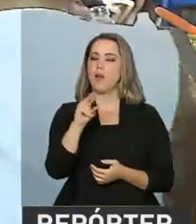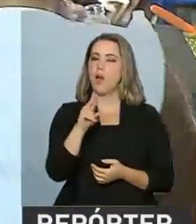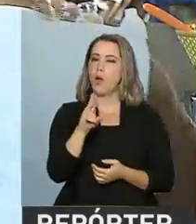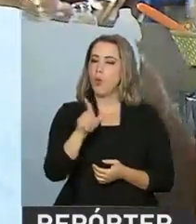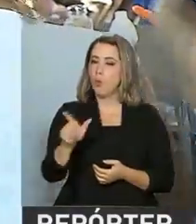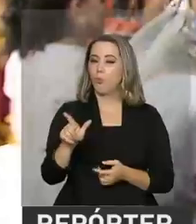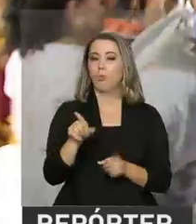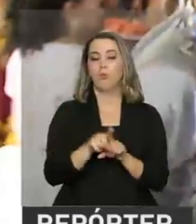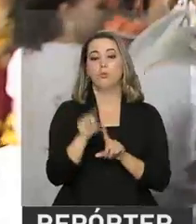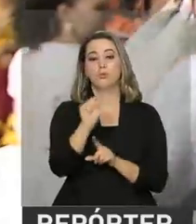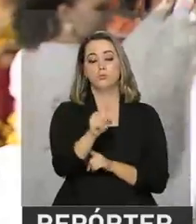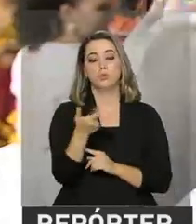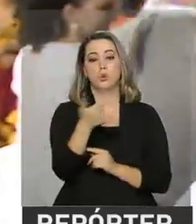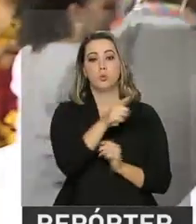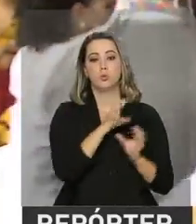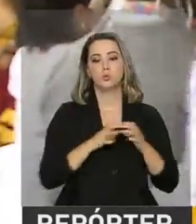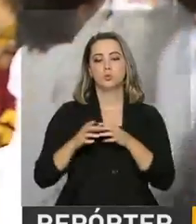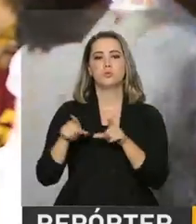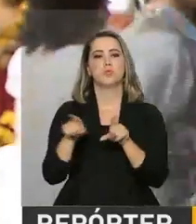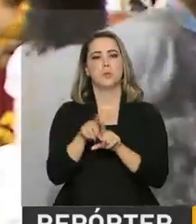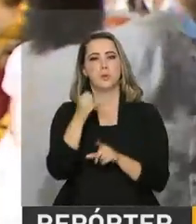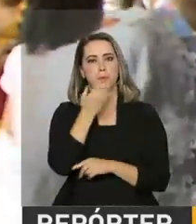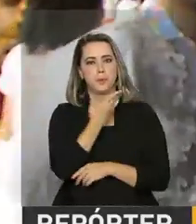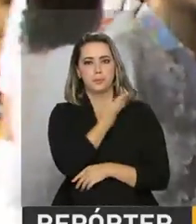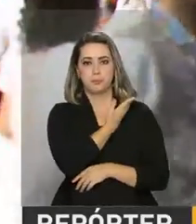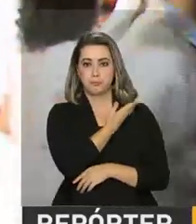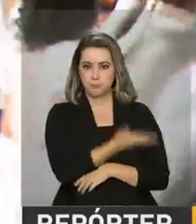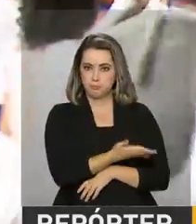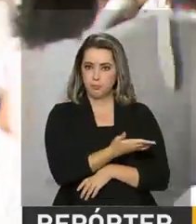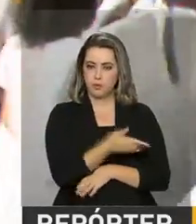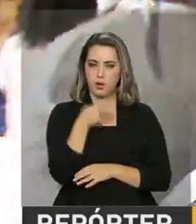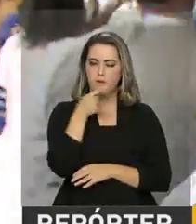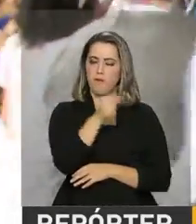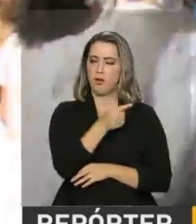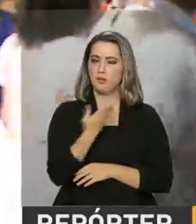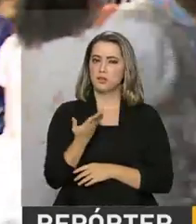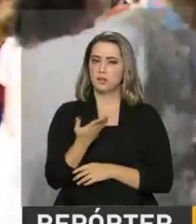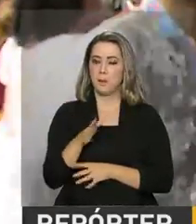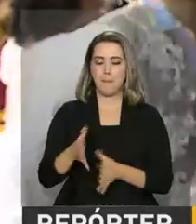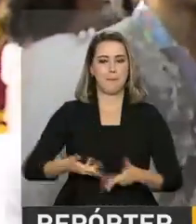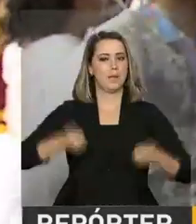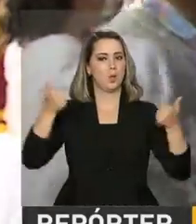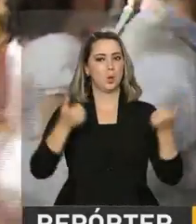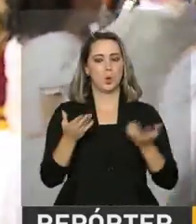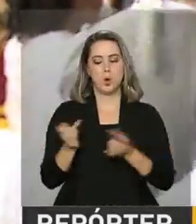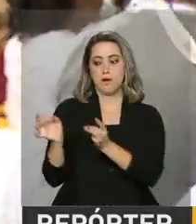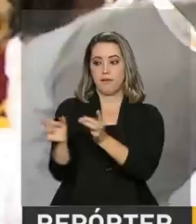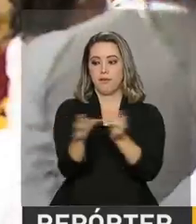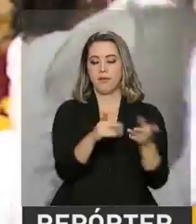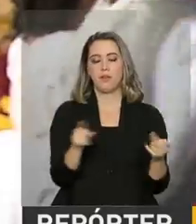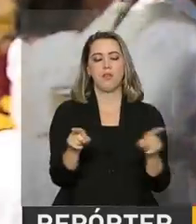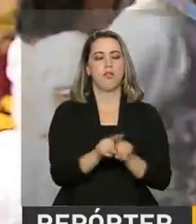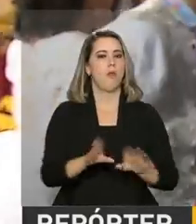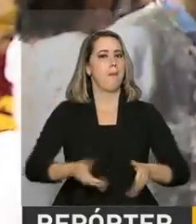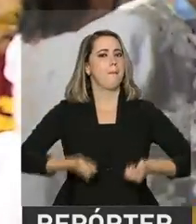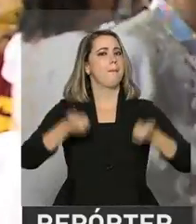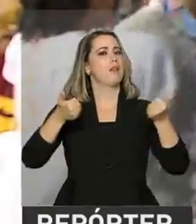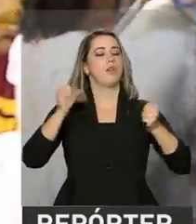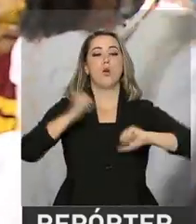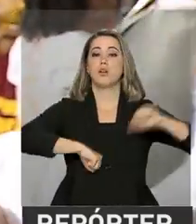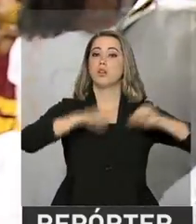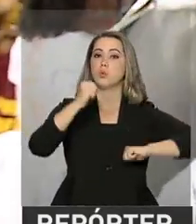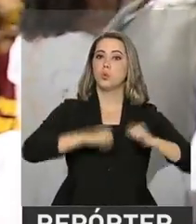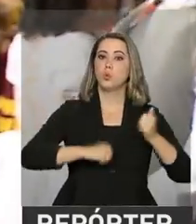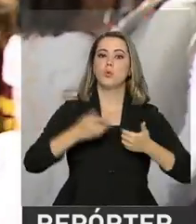se beneficiam. Eventos como esse, eles fomentam o comércio, fomentam a indústria, fomentam o turismo no